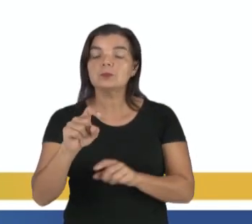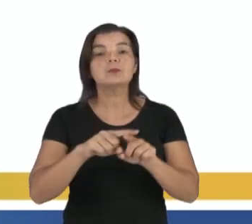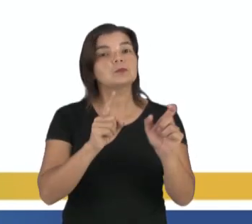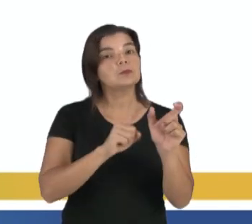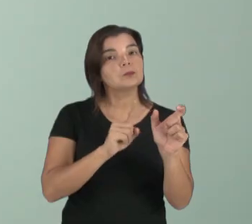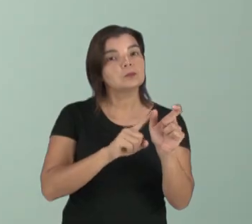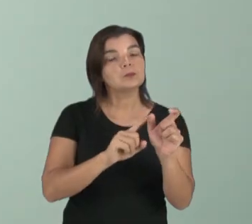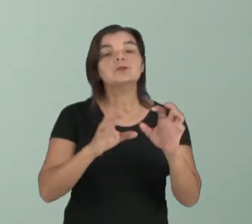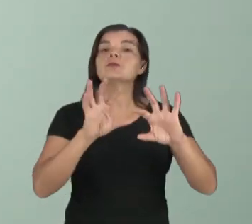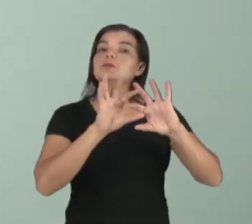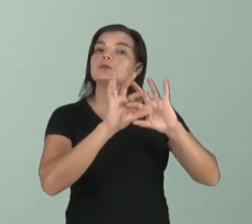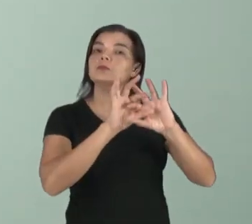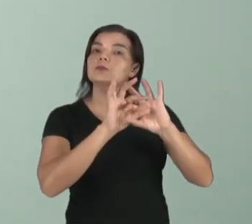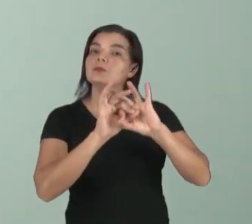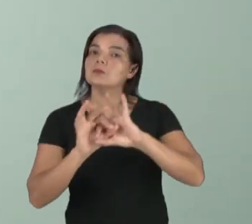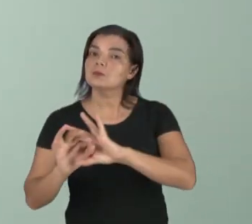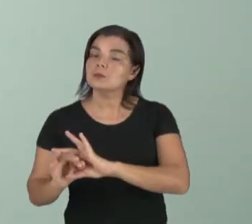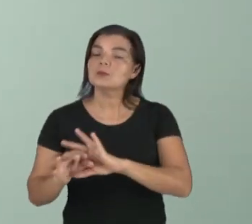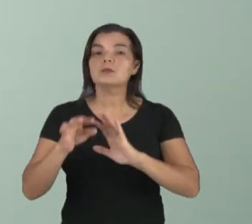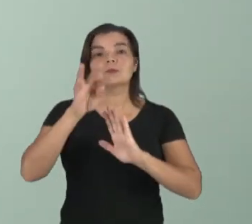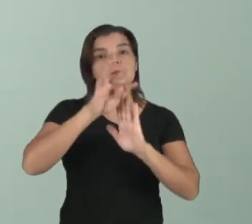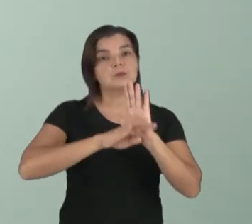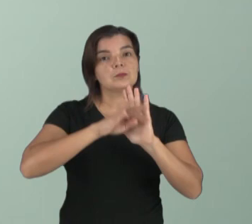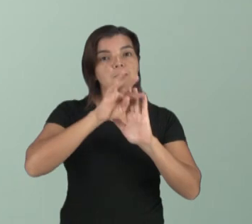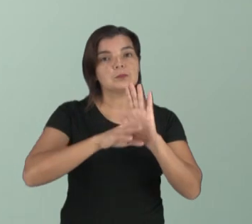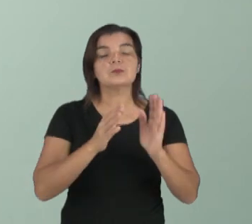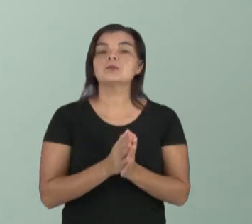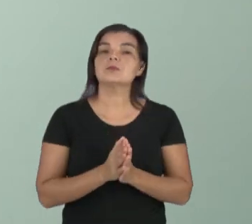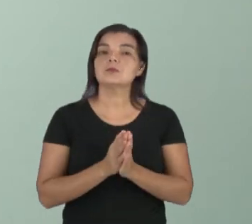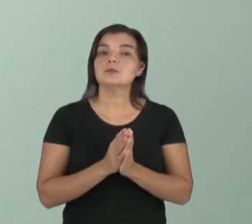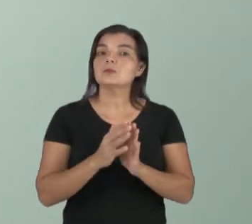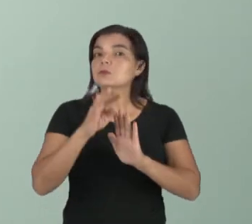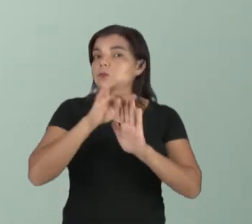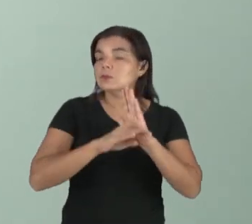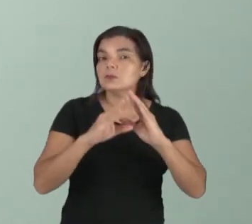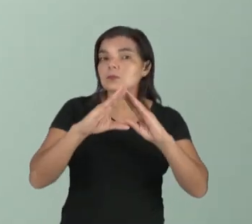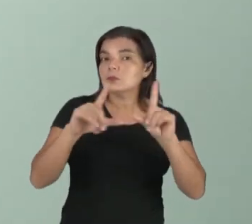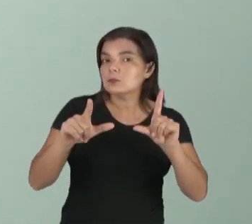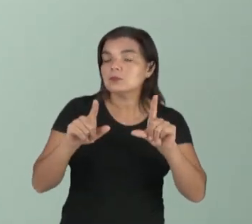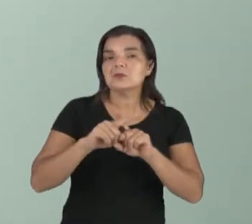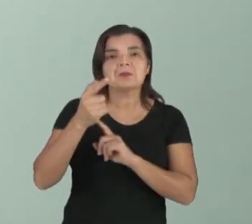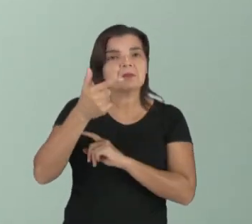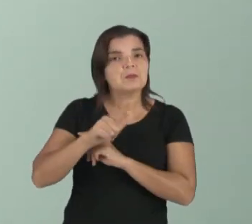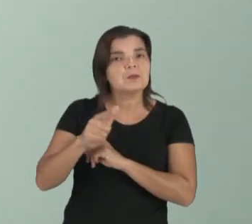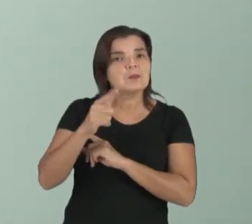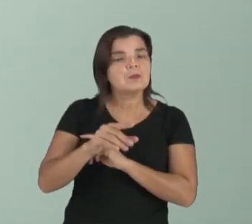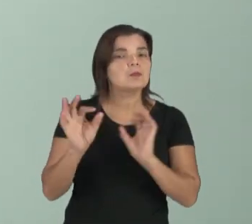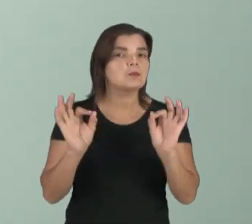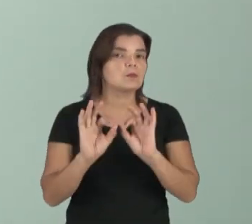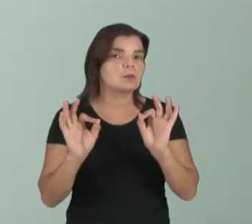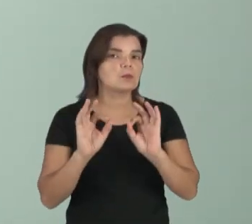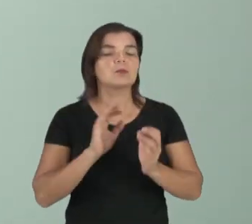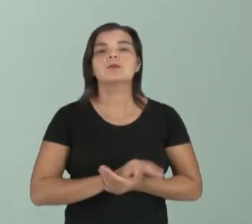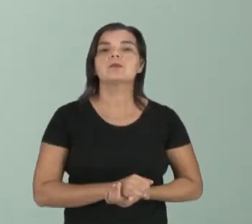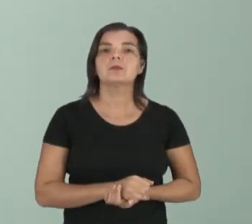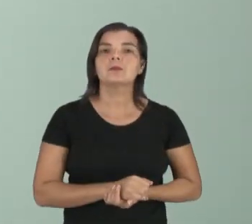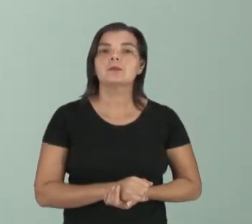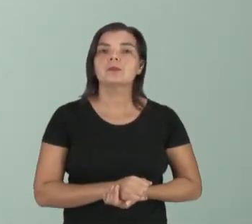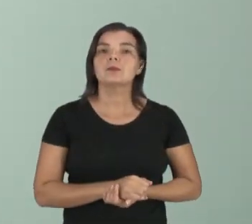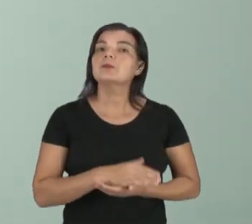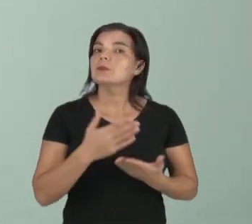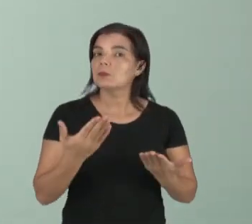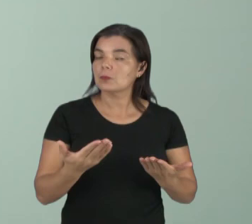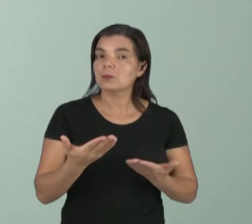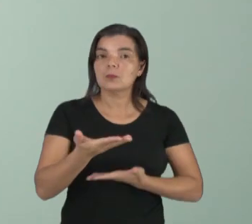geram coerência no texto, deixam o texto mais claro, sem repetição. Essa é